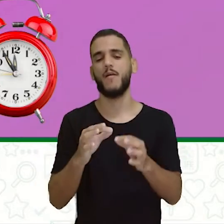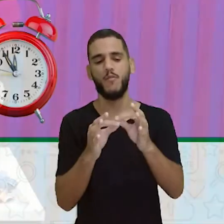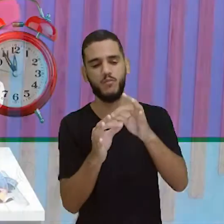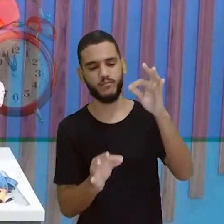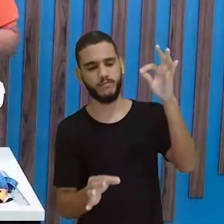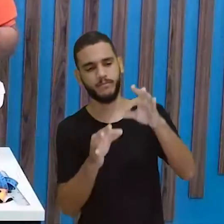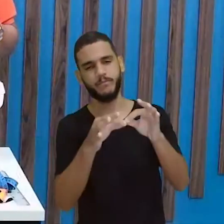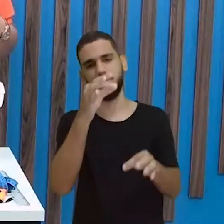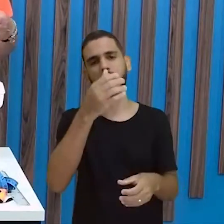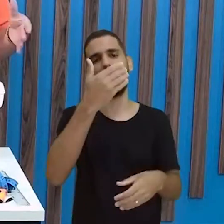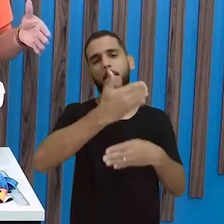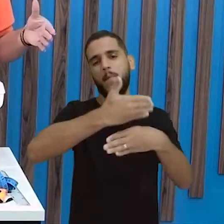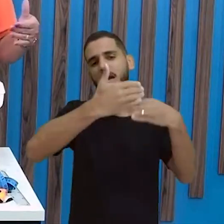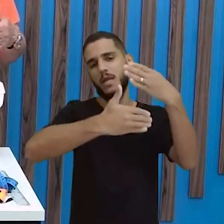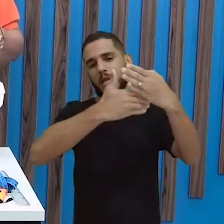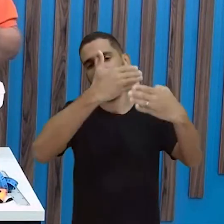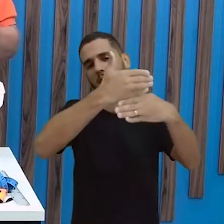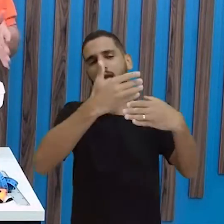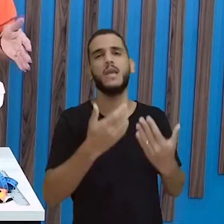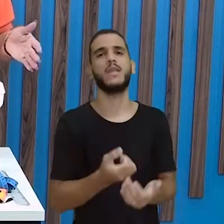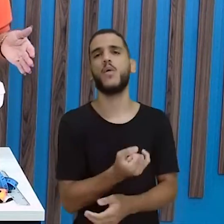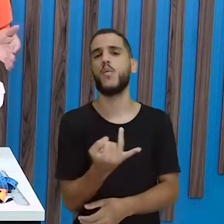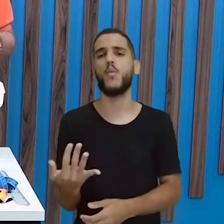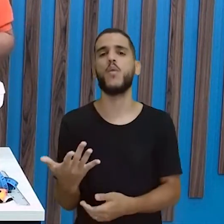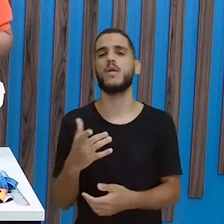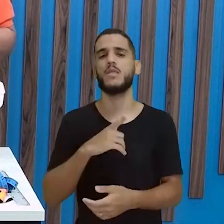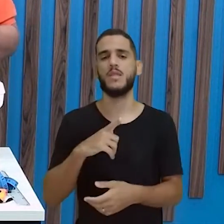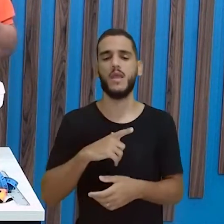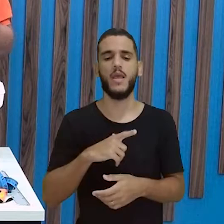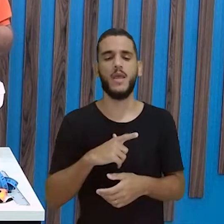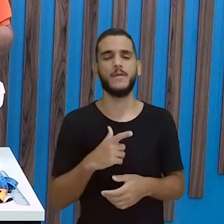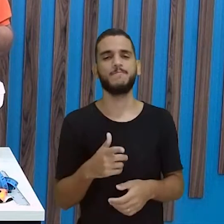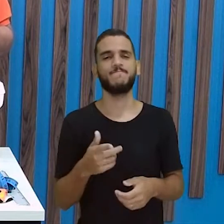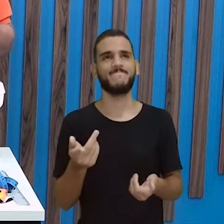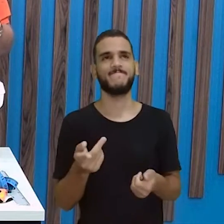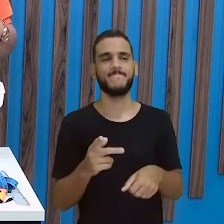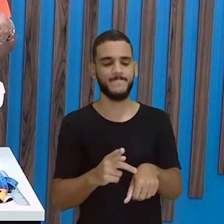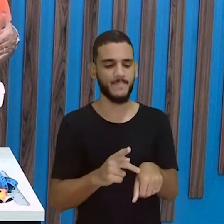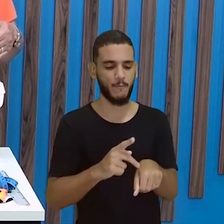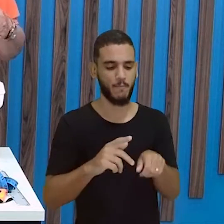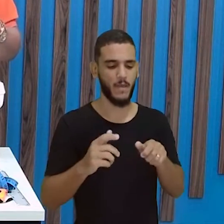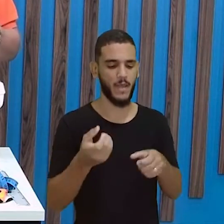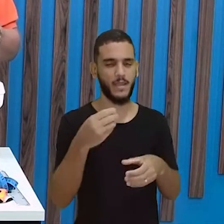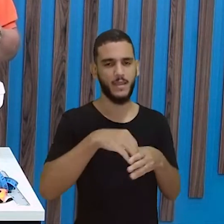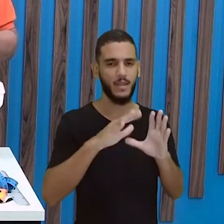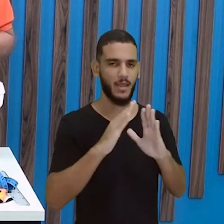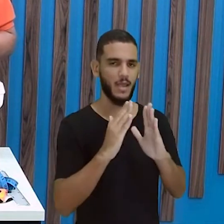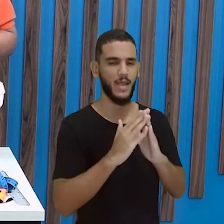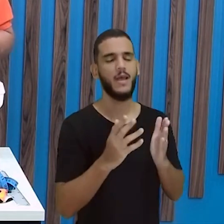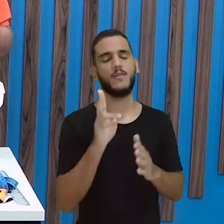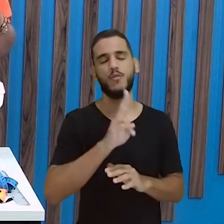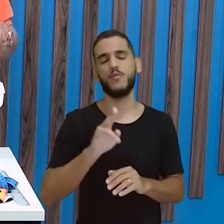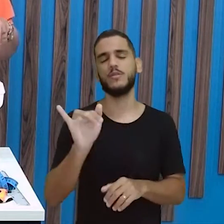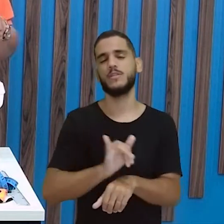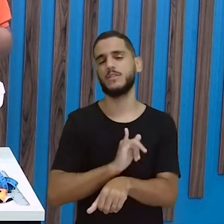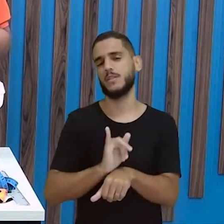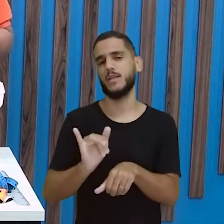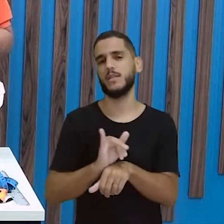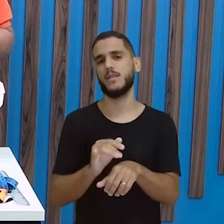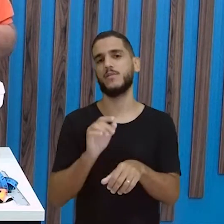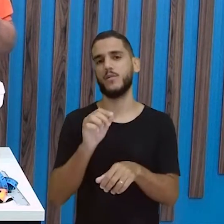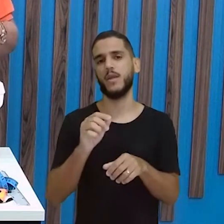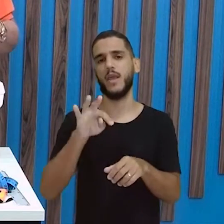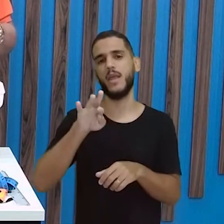né? Você saber quanto vai gastar de cerâmica numa casa. Então, você utiliza uma